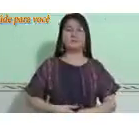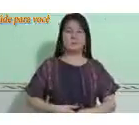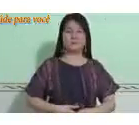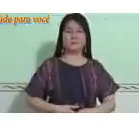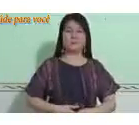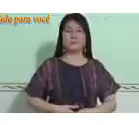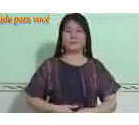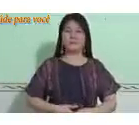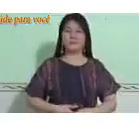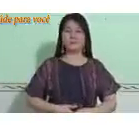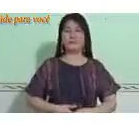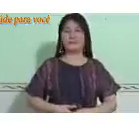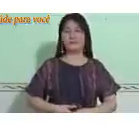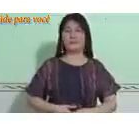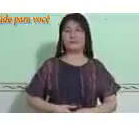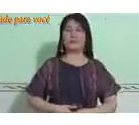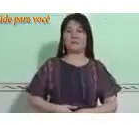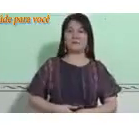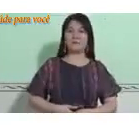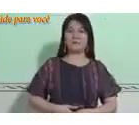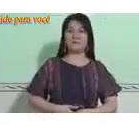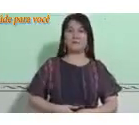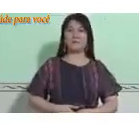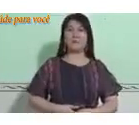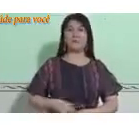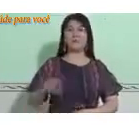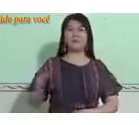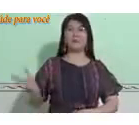uma grande quantidade de álcool, que zica a pele.